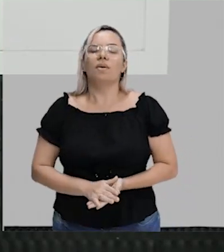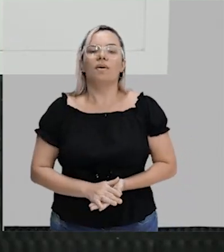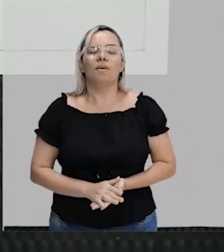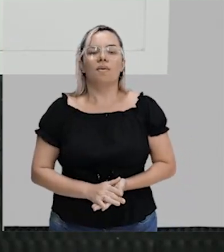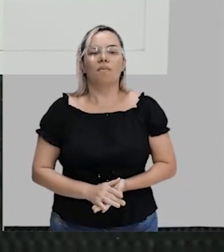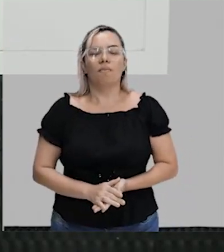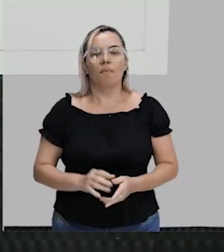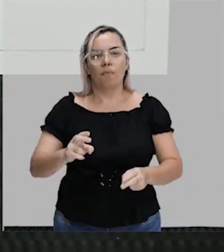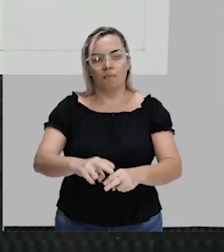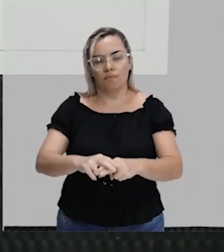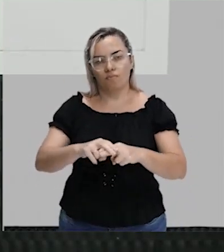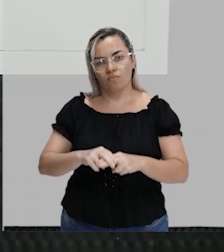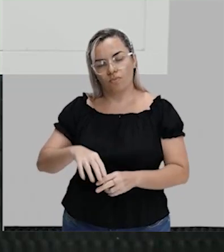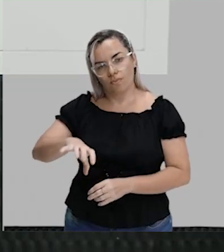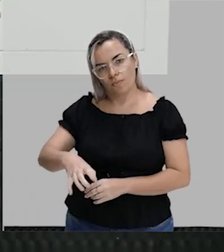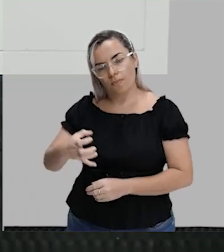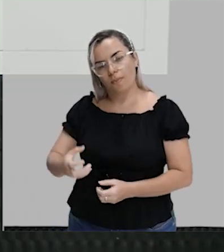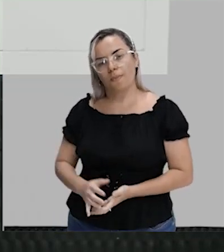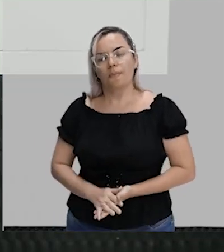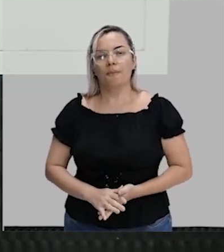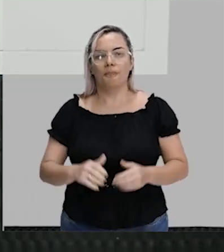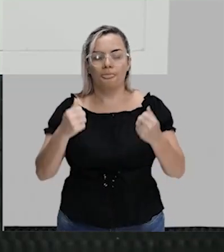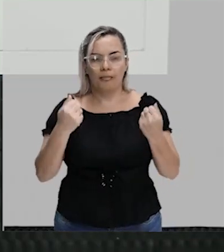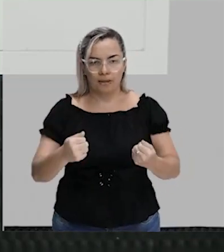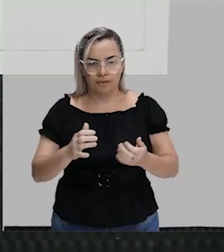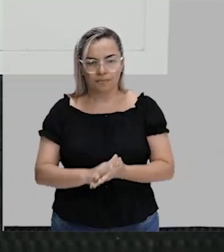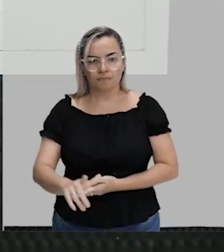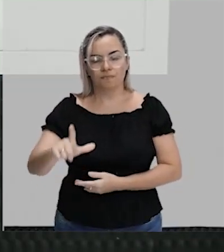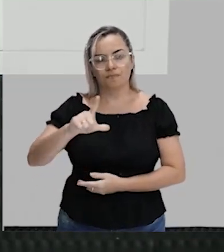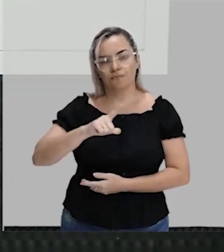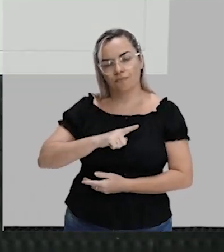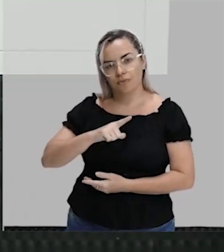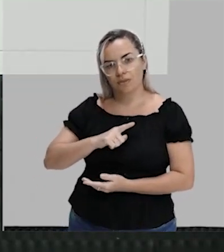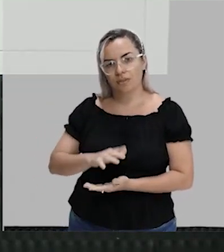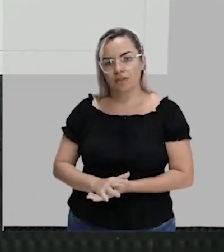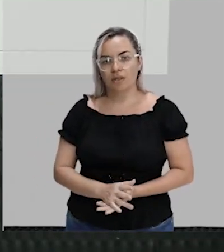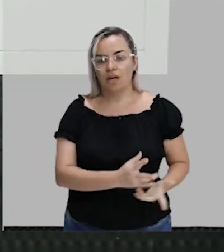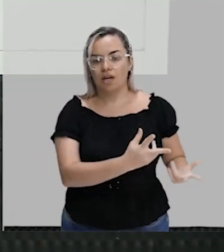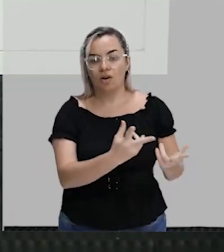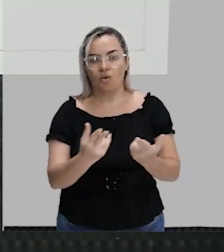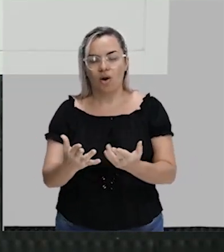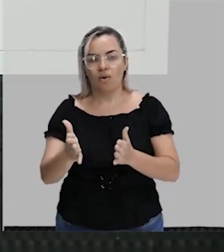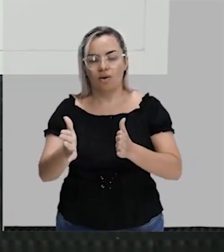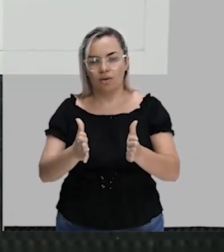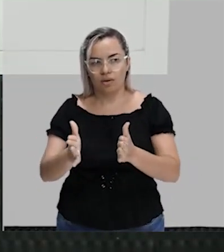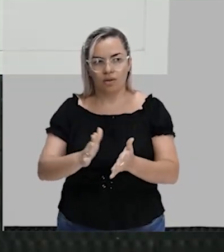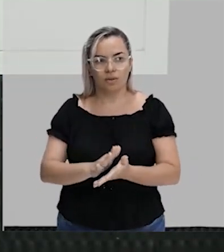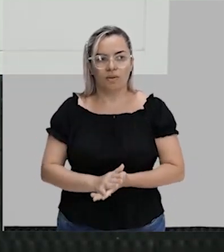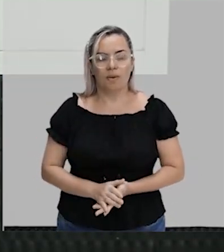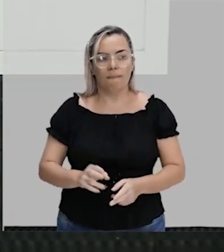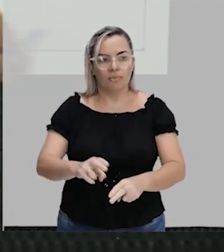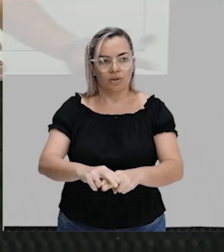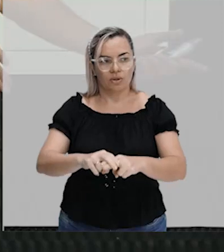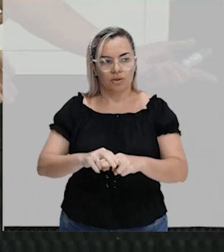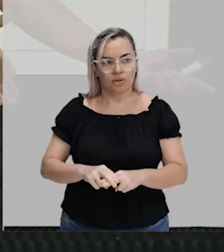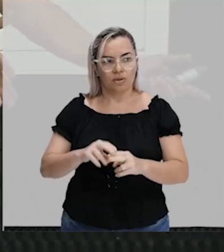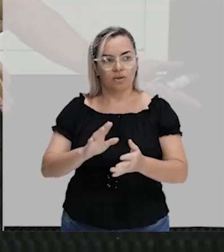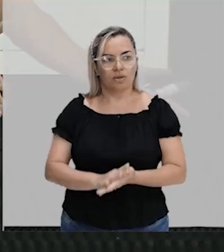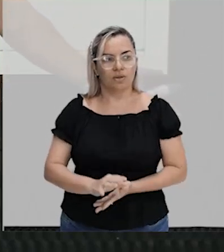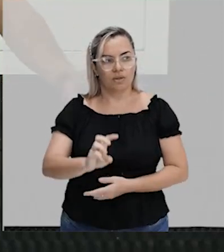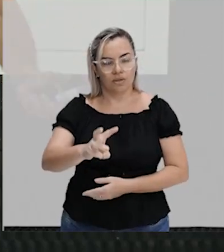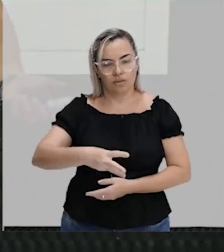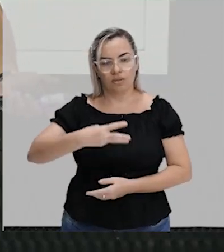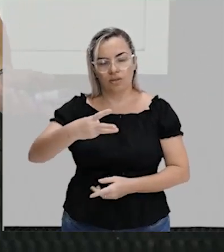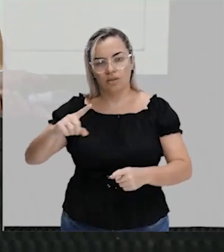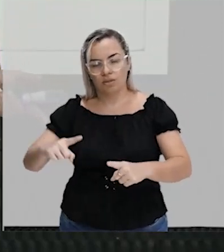é claro As duas têm a mesma ordem então não como uma matriz 3 por 2 ela vai ser igual uma matriz 3 por